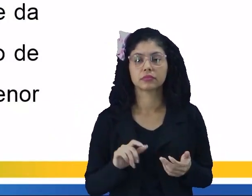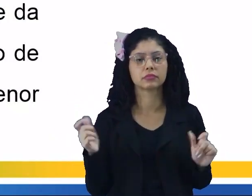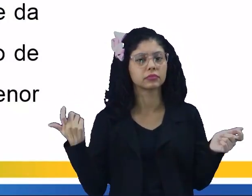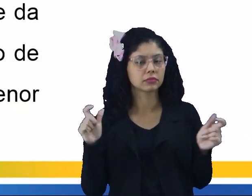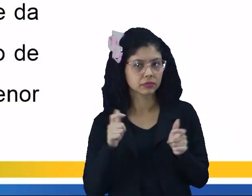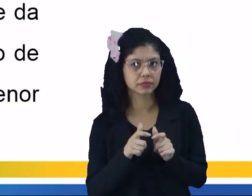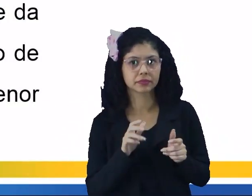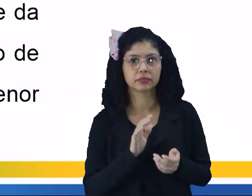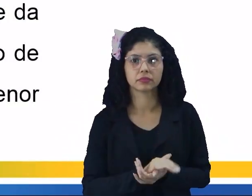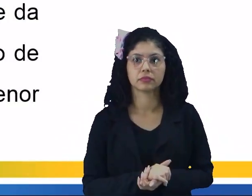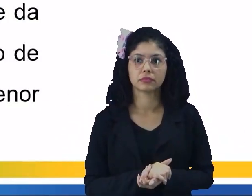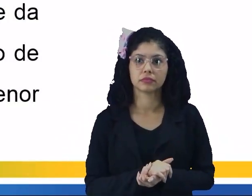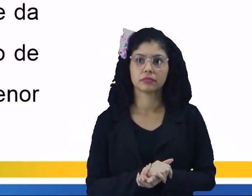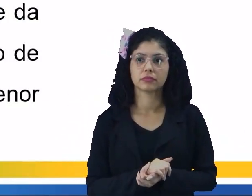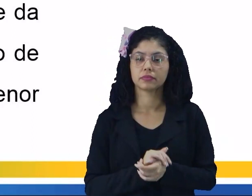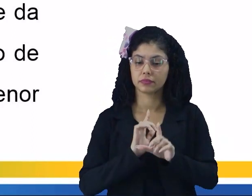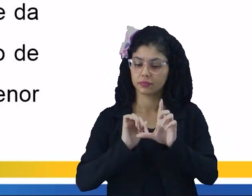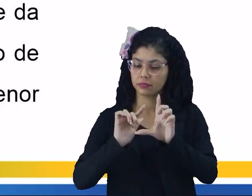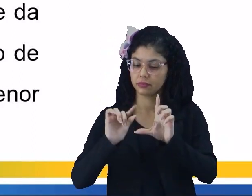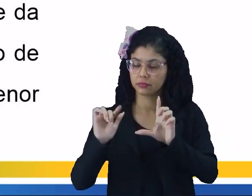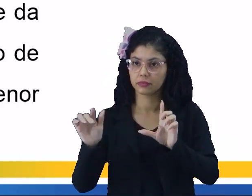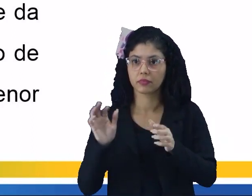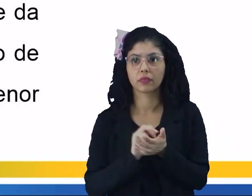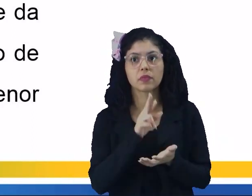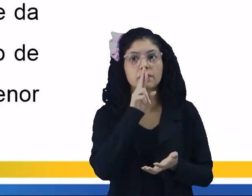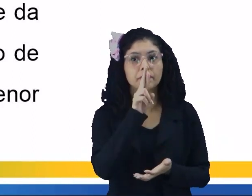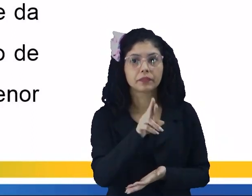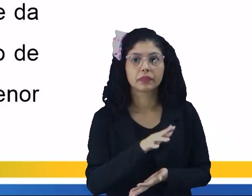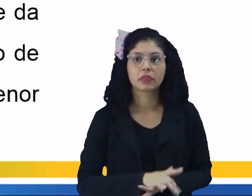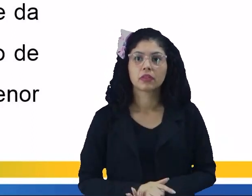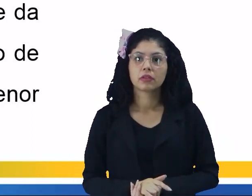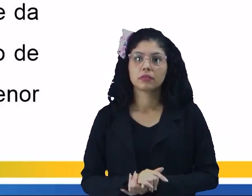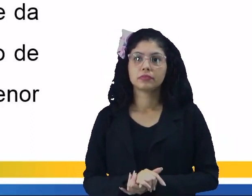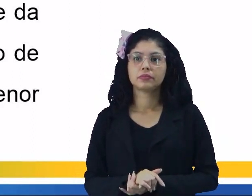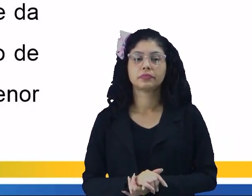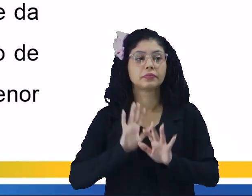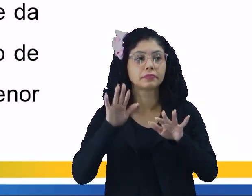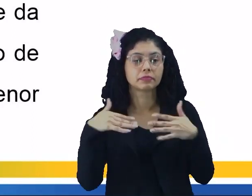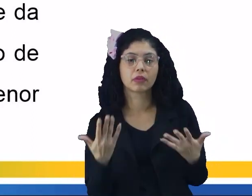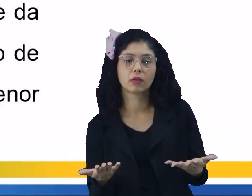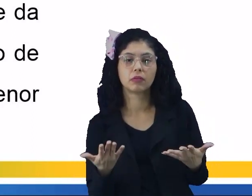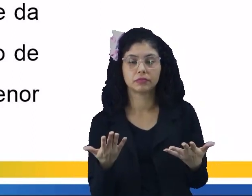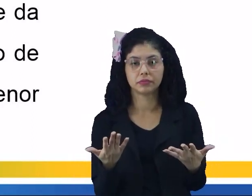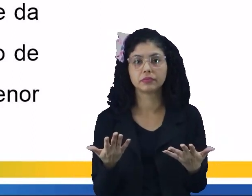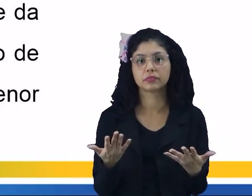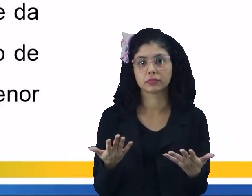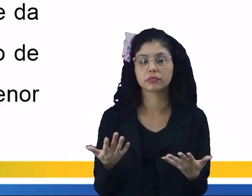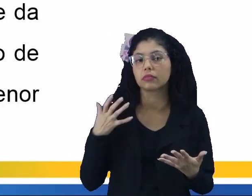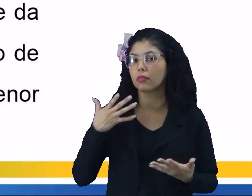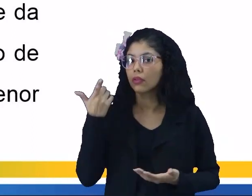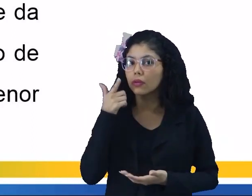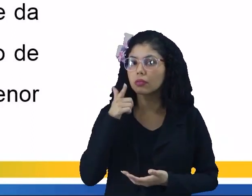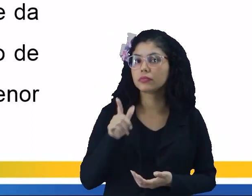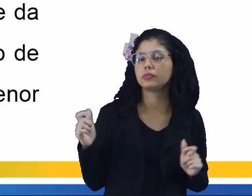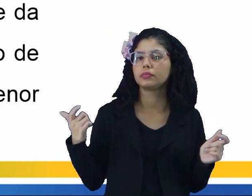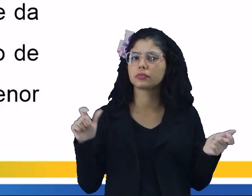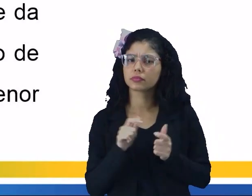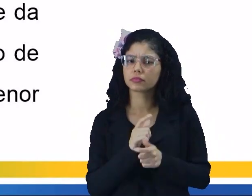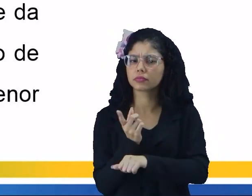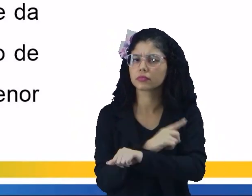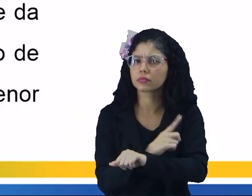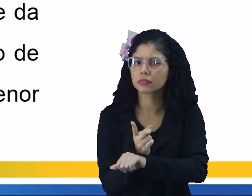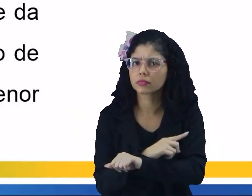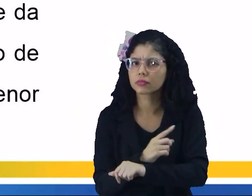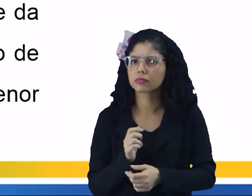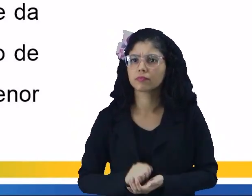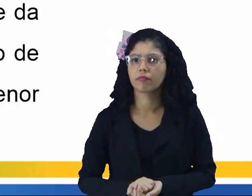oferecer menos risco. Pelo gráfico, nós já sabemos a resposta, né? Qual foi o cinto que alcançou menos